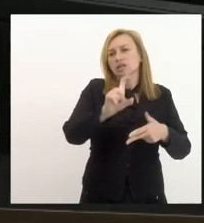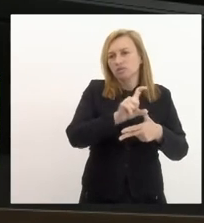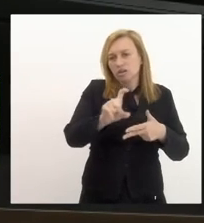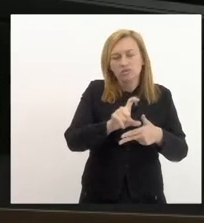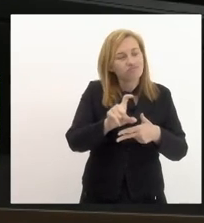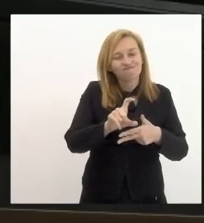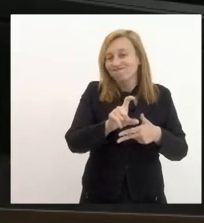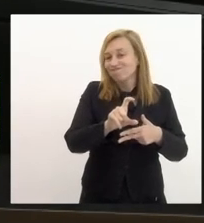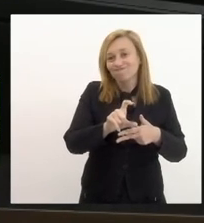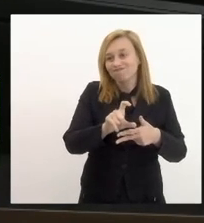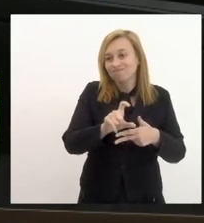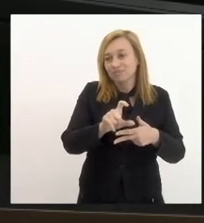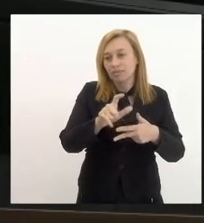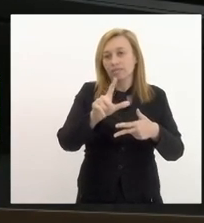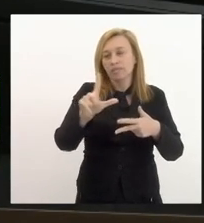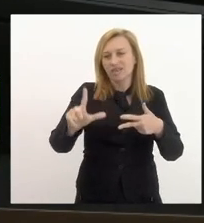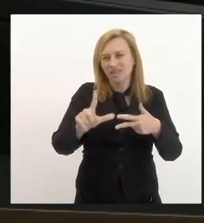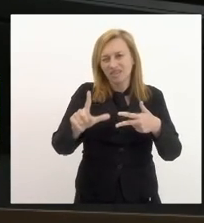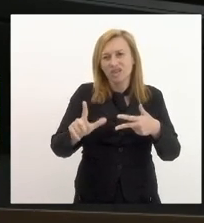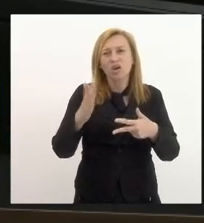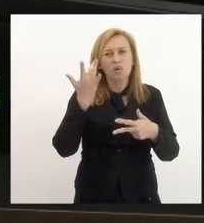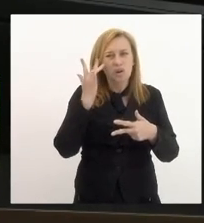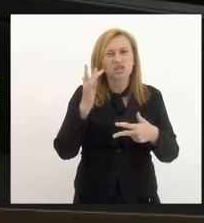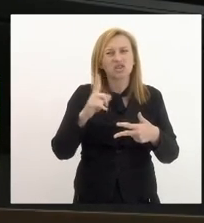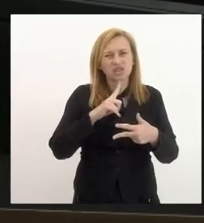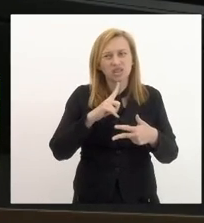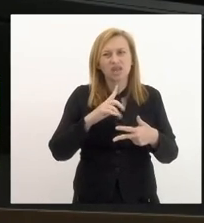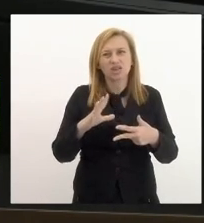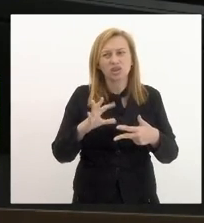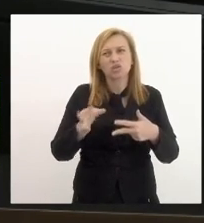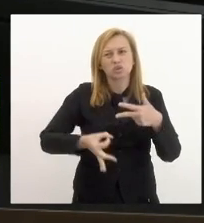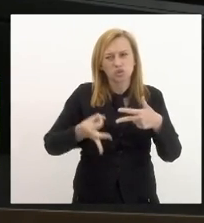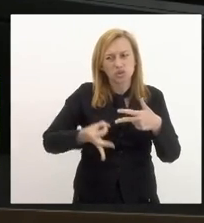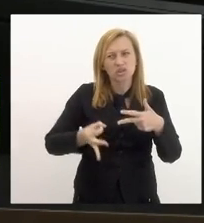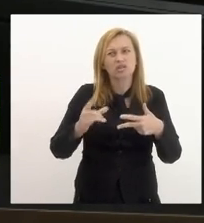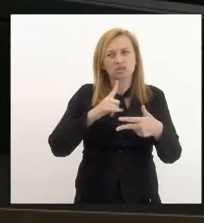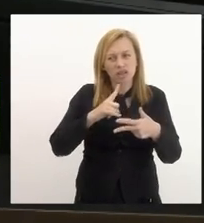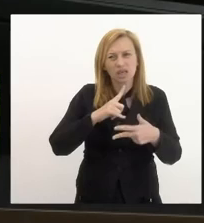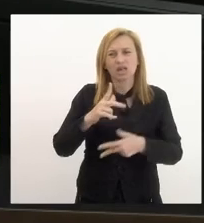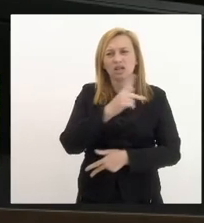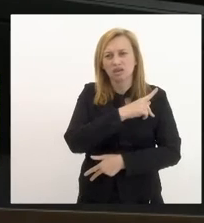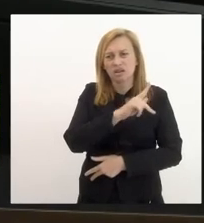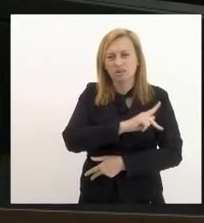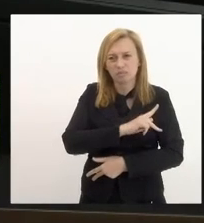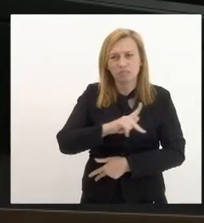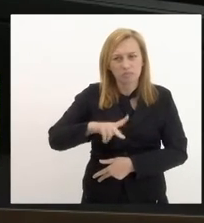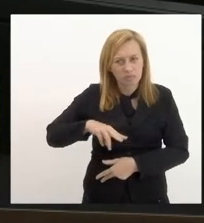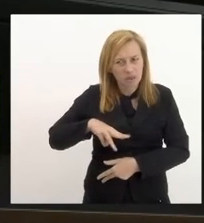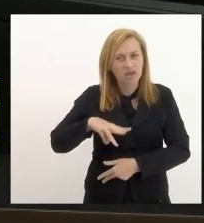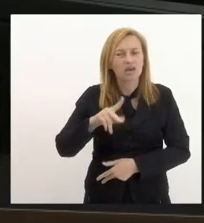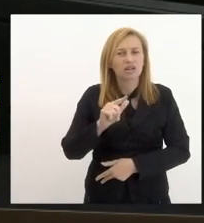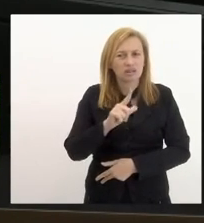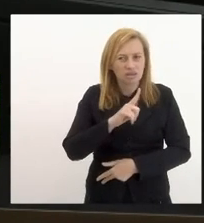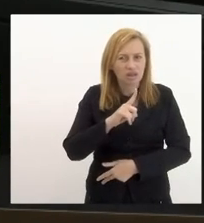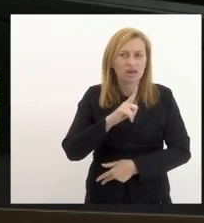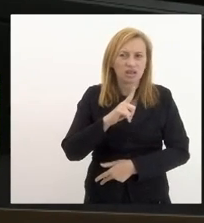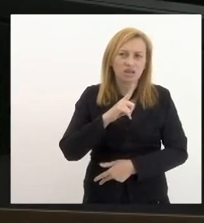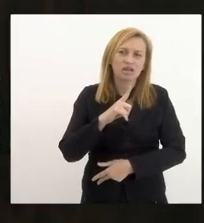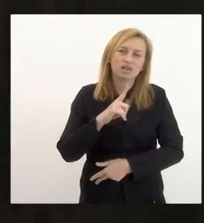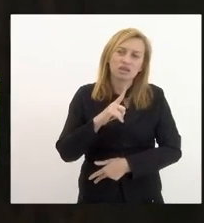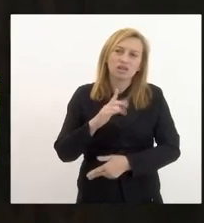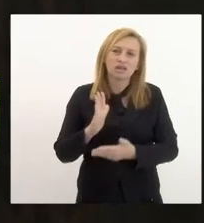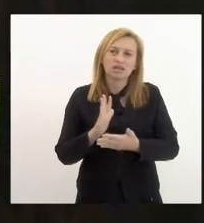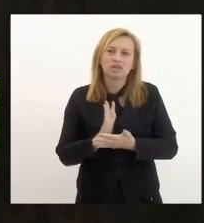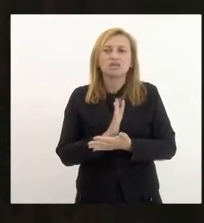legislativo eu acho que ainda tem no território tão MP3 tem alguém o judiciário tem esse eh tem